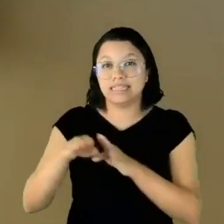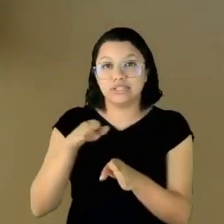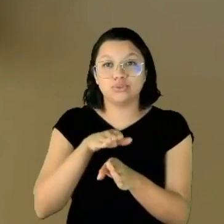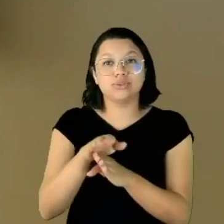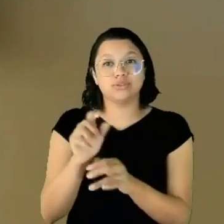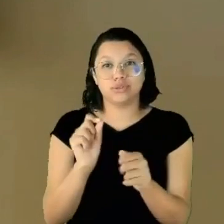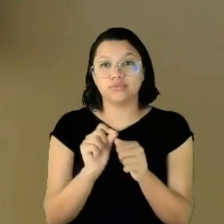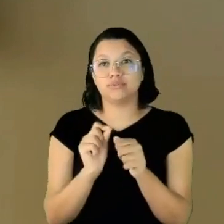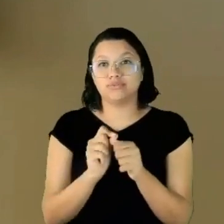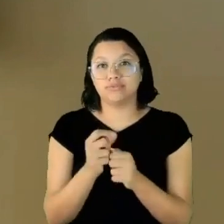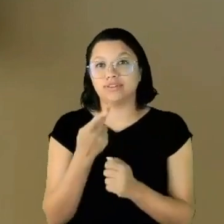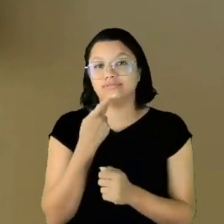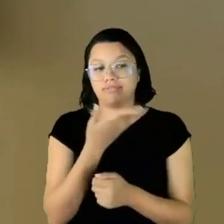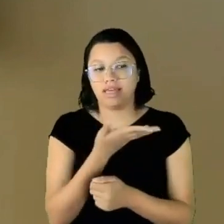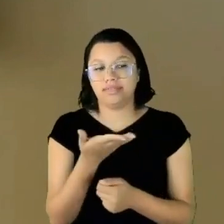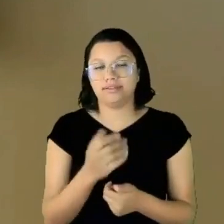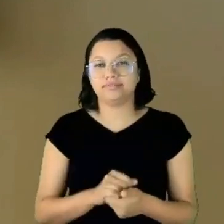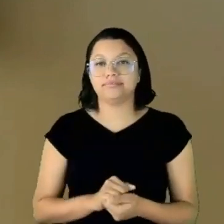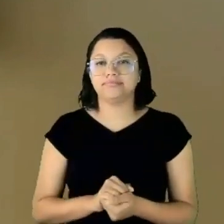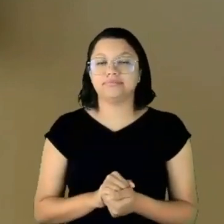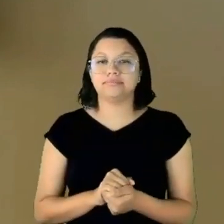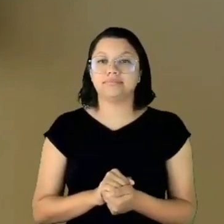da sugestão que foi dada acima